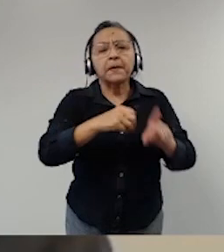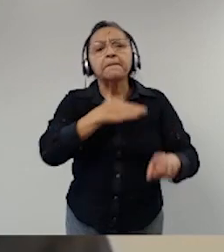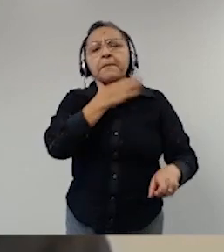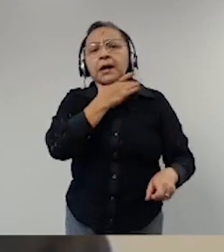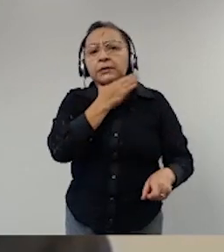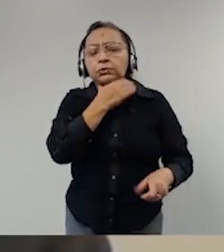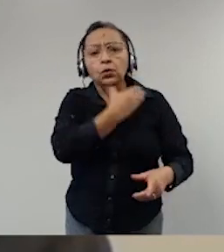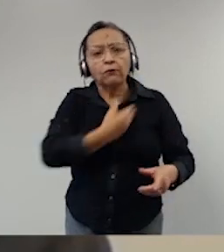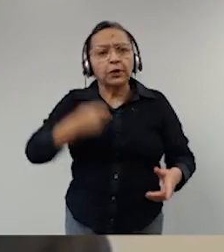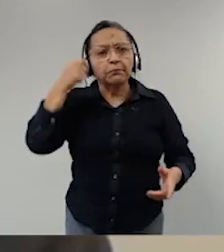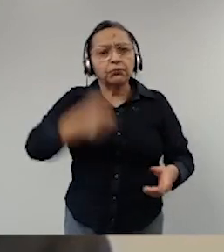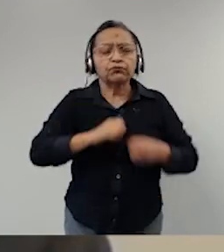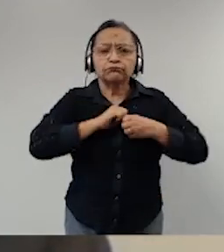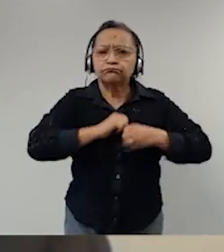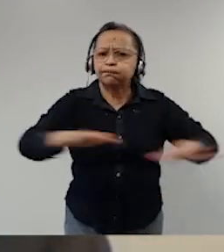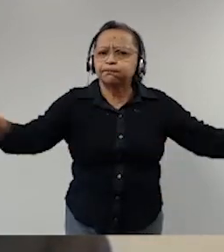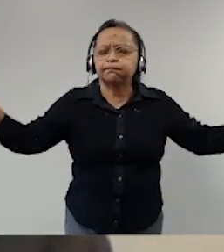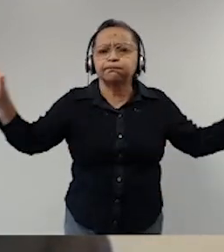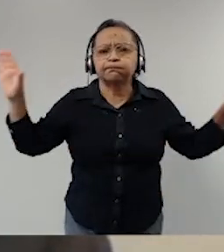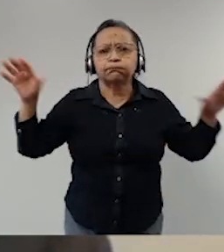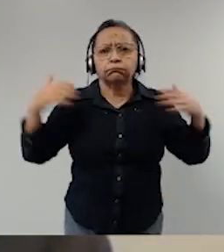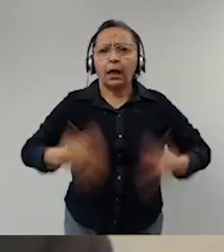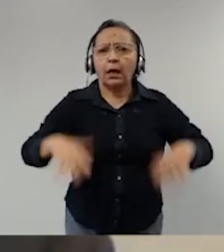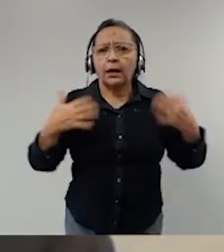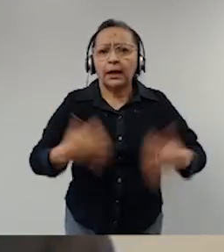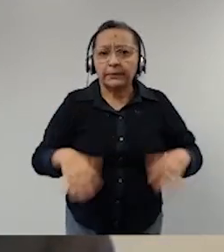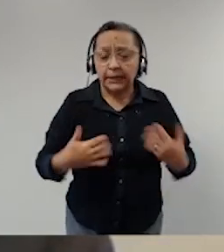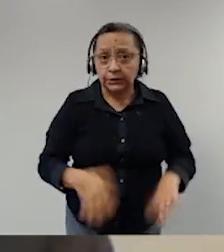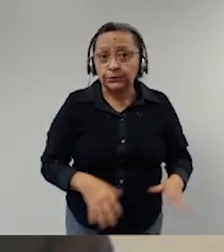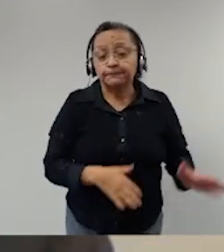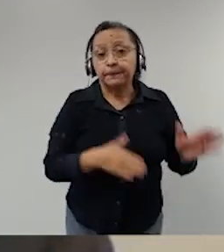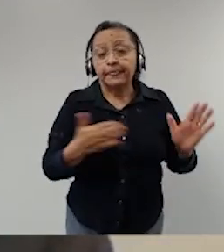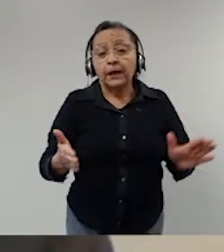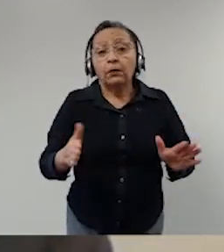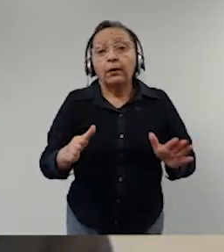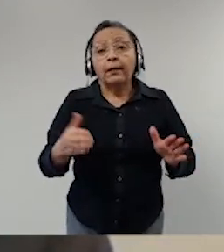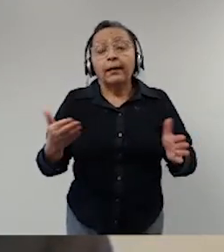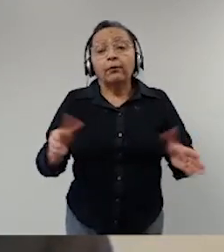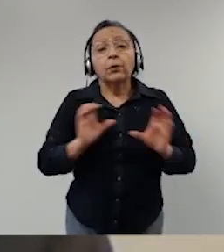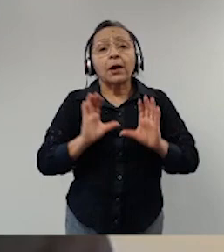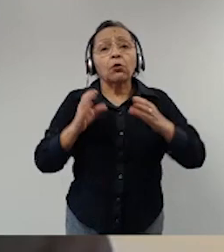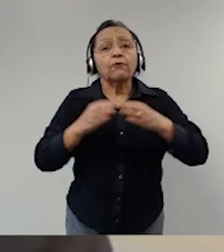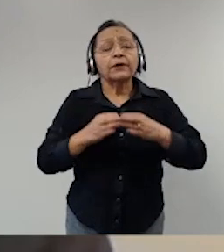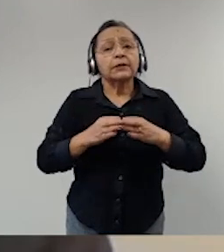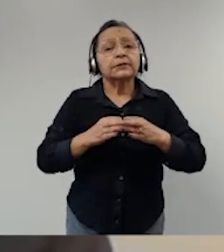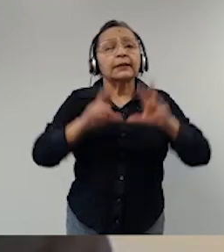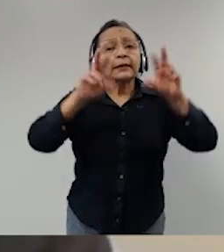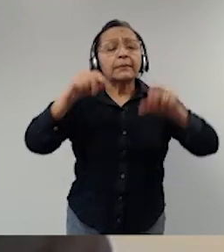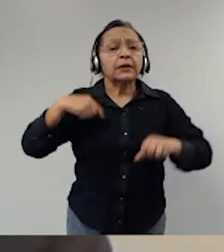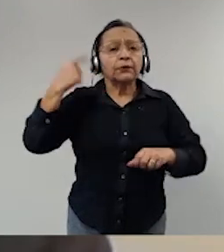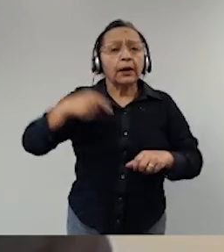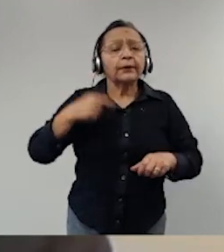estado de emergência, o Presidente da República decretou o estado de emergência. Sendo uma conferência de advogados, isto é um ponto importante.